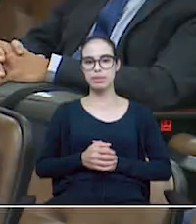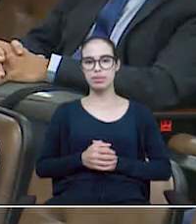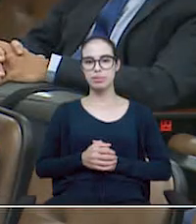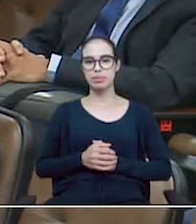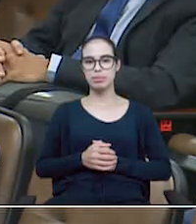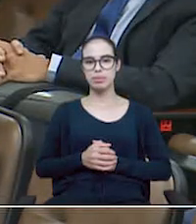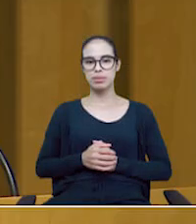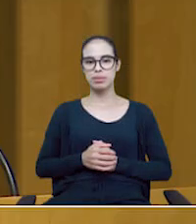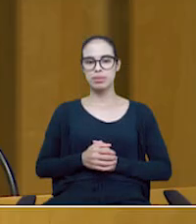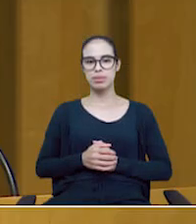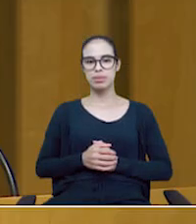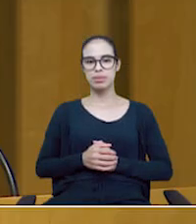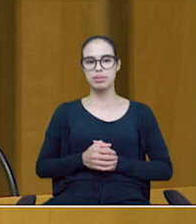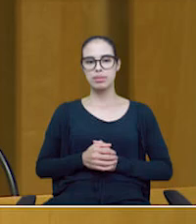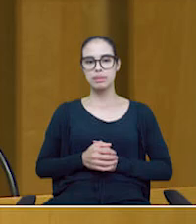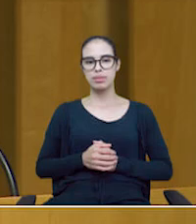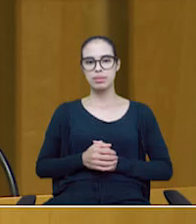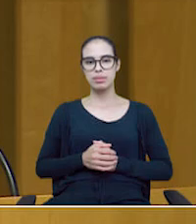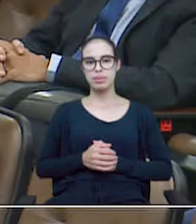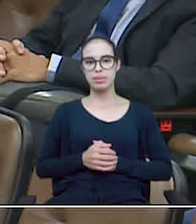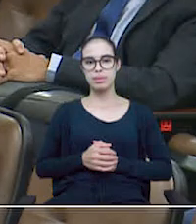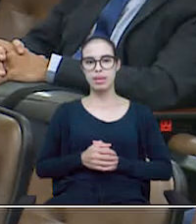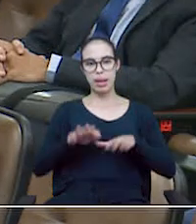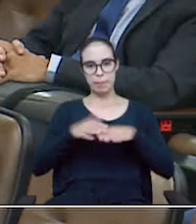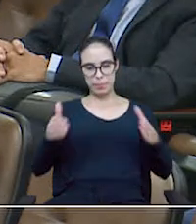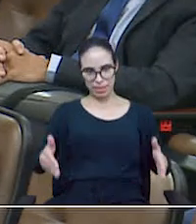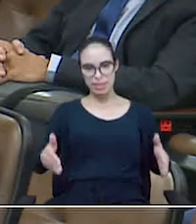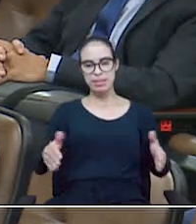Nesse momento, desface a mesa, isso, por favor.